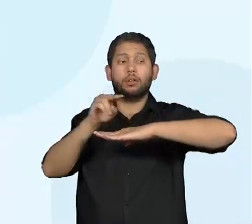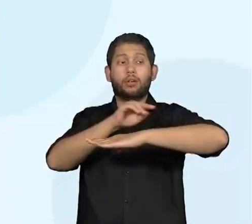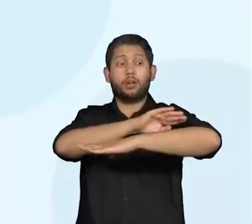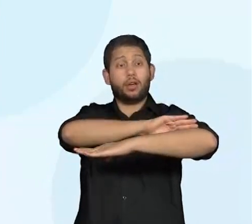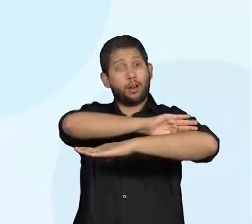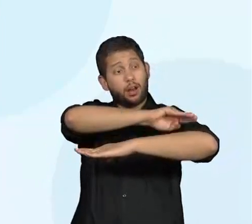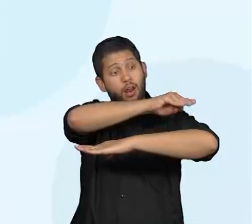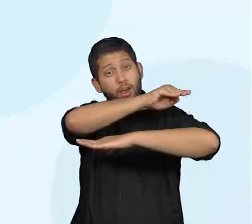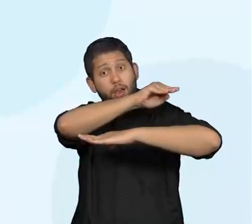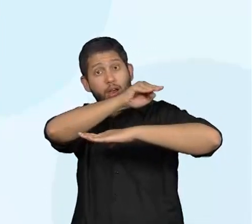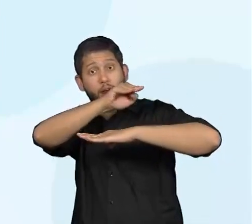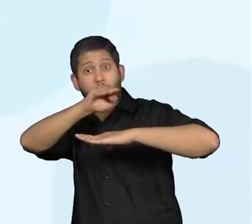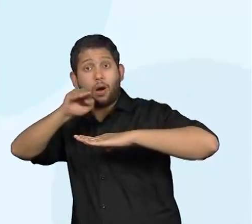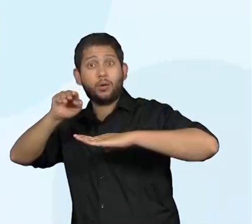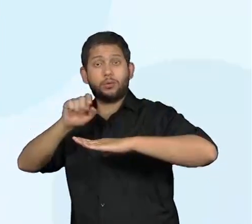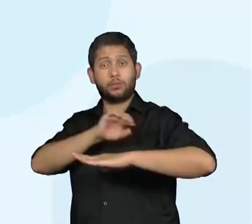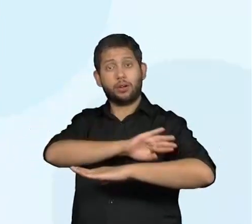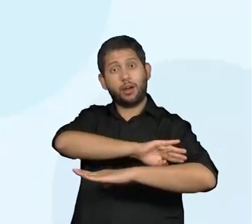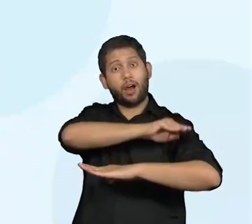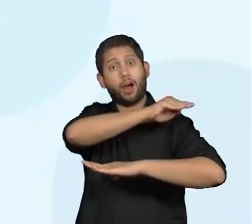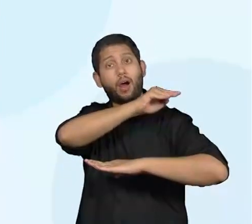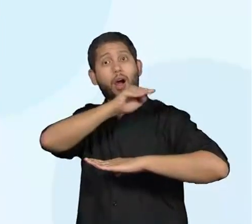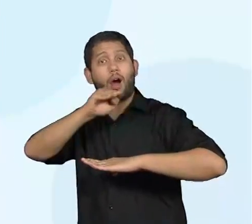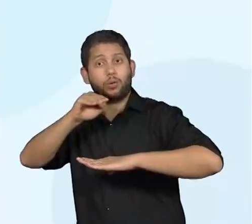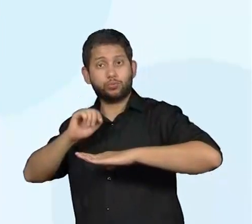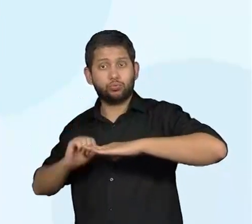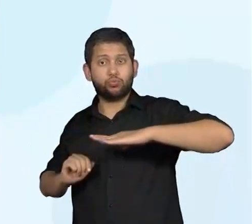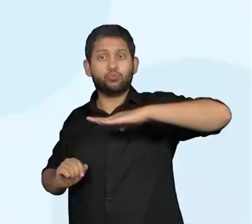as montanhas possuem elevação. Mas o que tem de diferente?